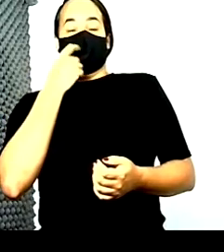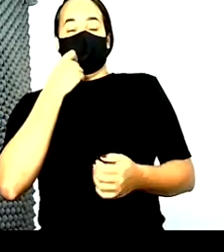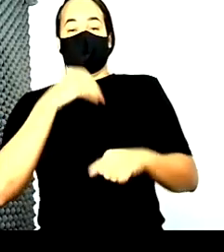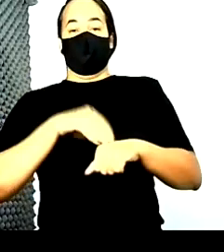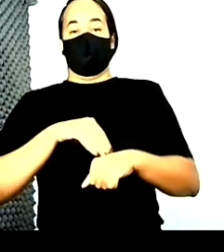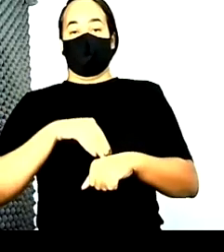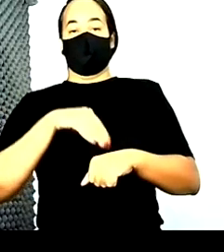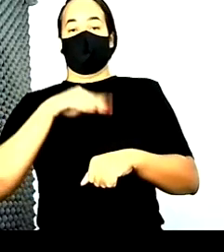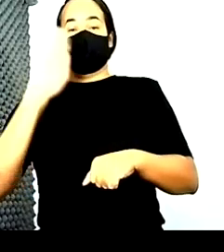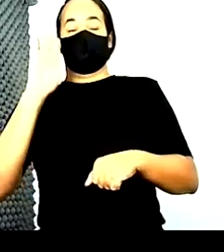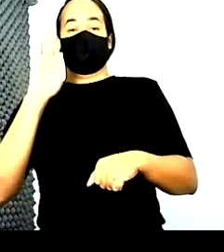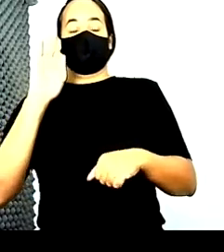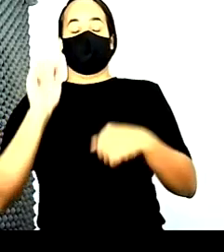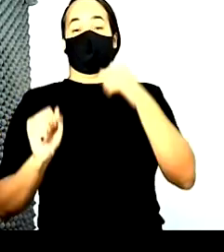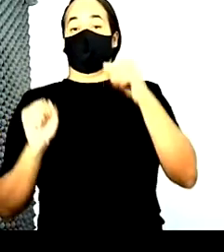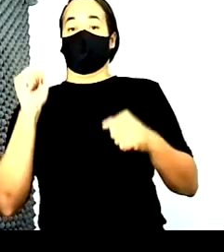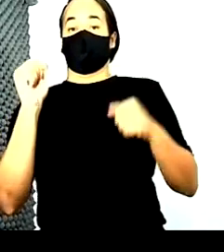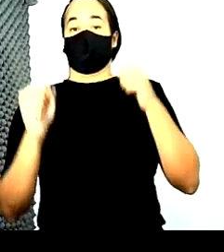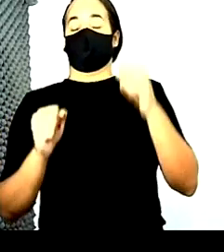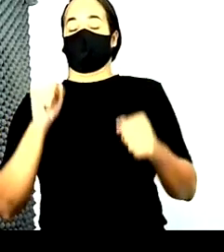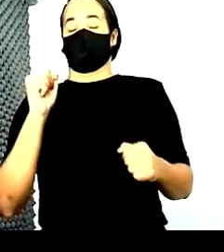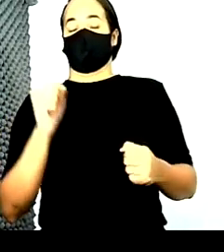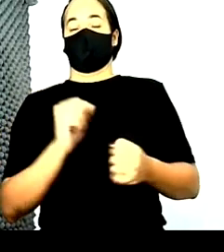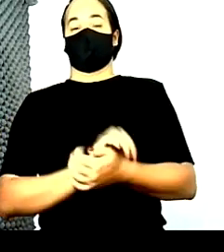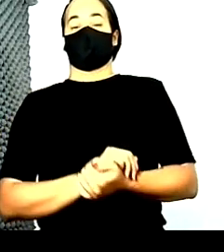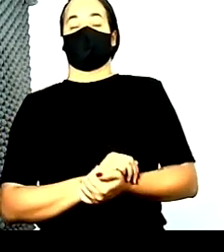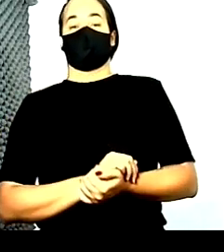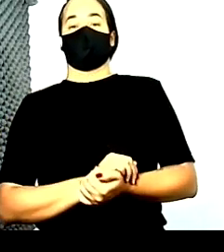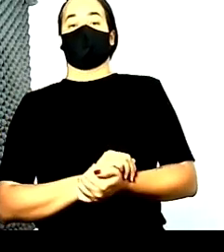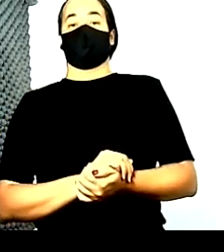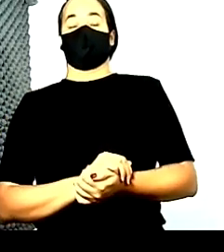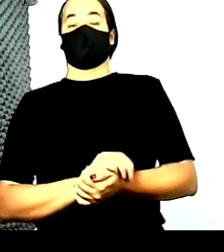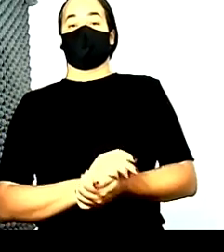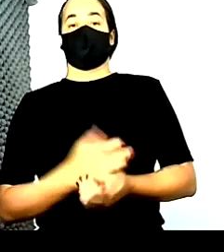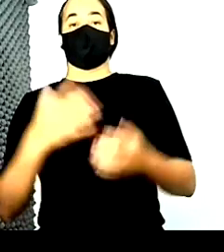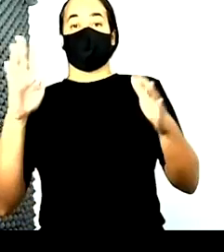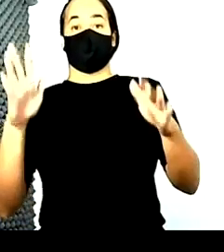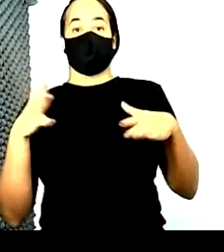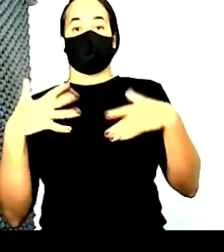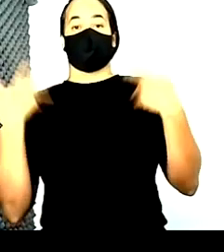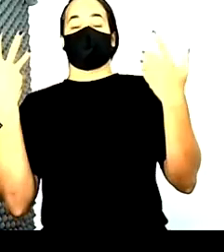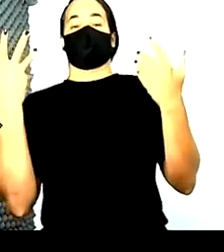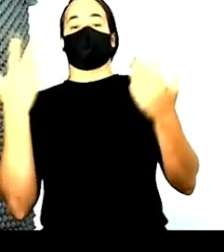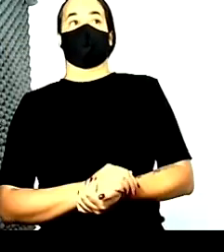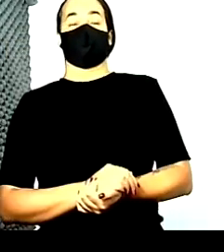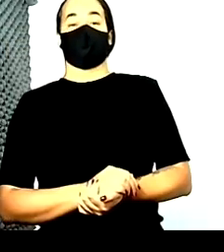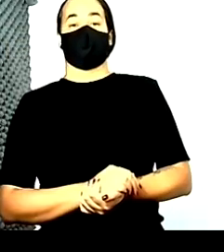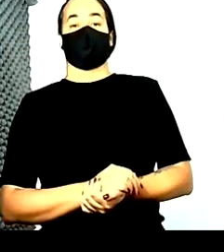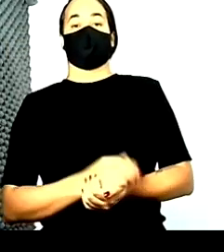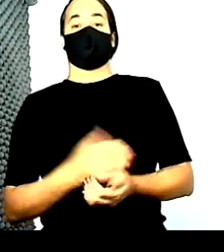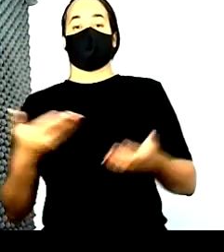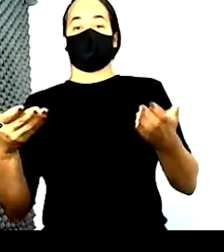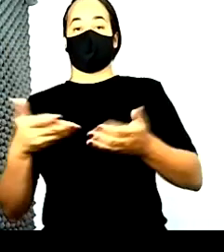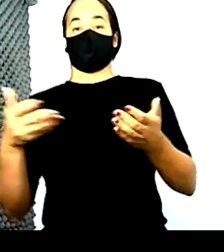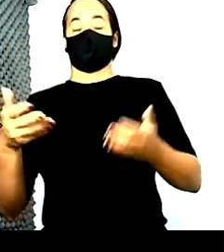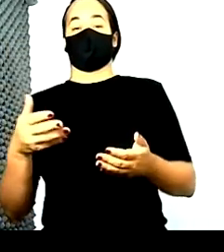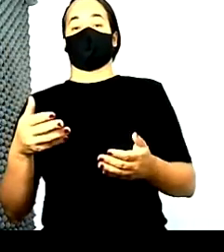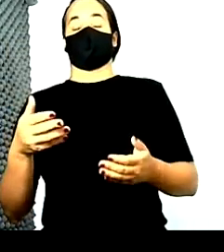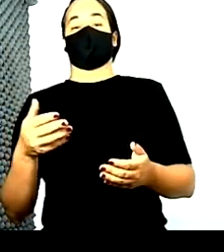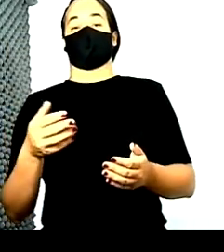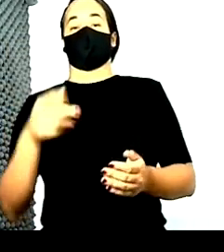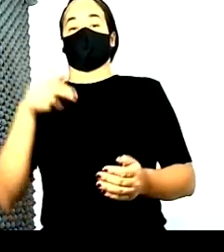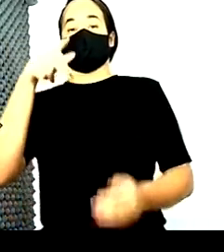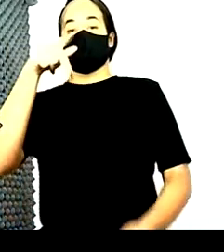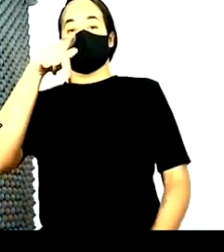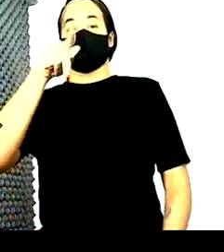contração dos vasos sanguíneos vai fazer com que a gente tenha o susto, o medo. A outra glândula é a